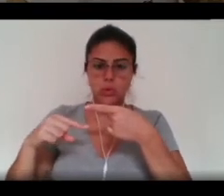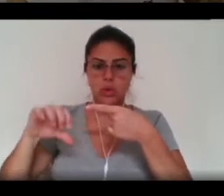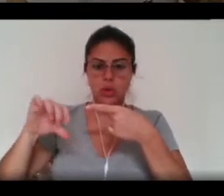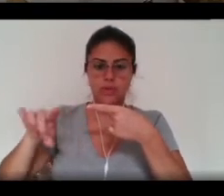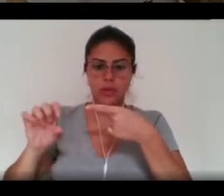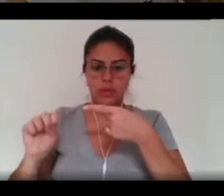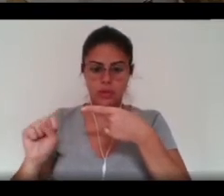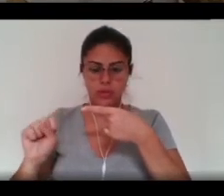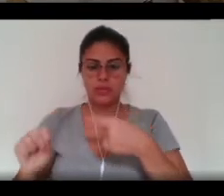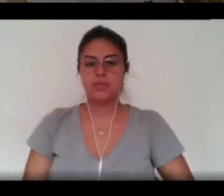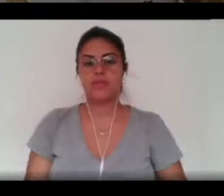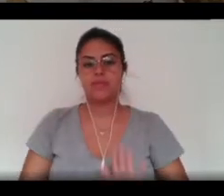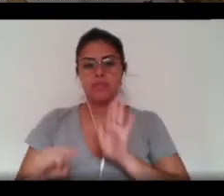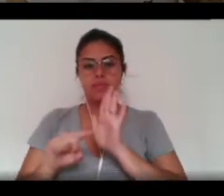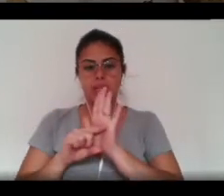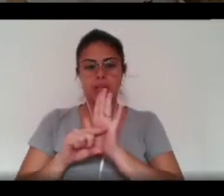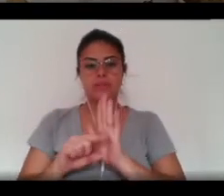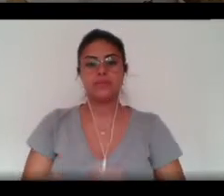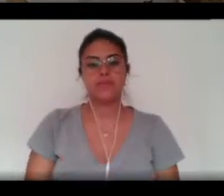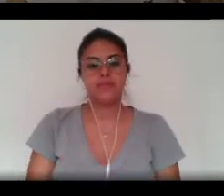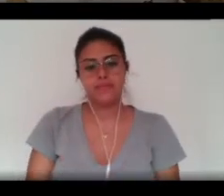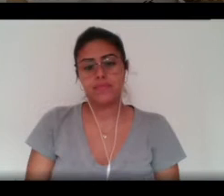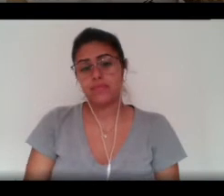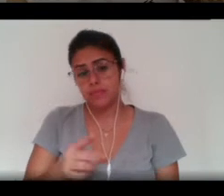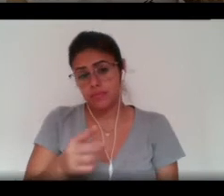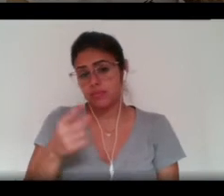vezes menos g, né?